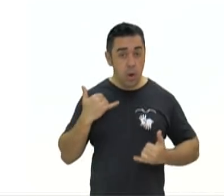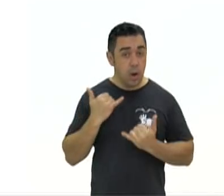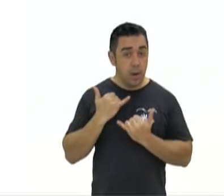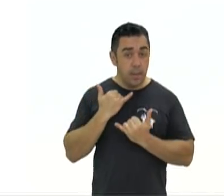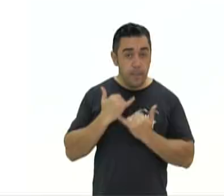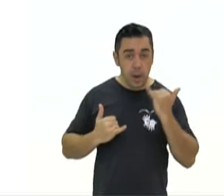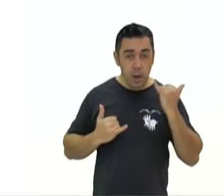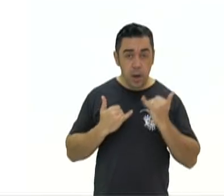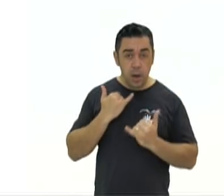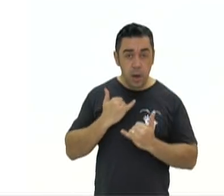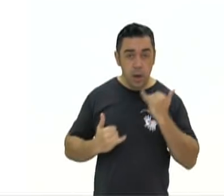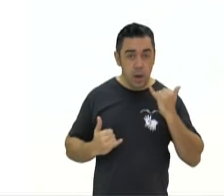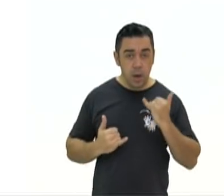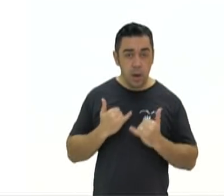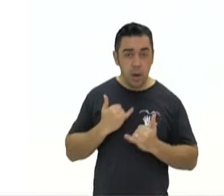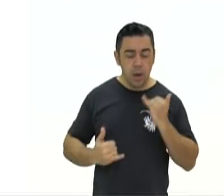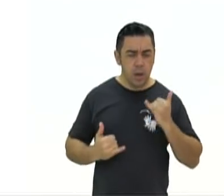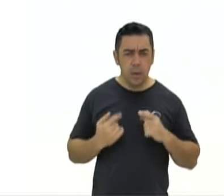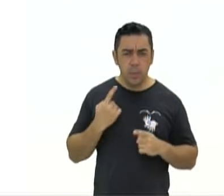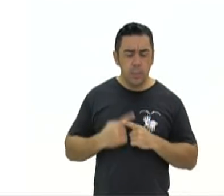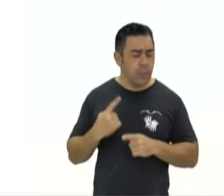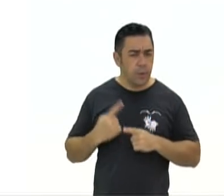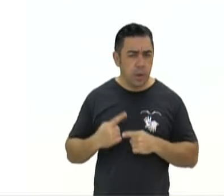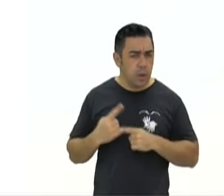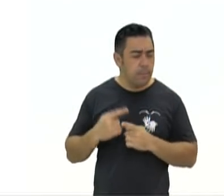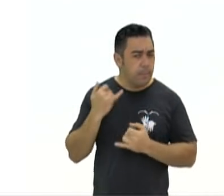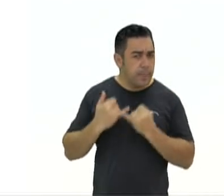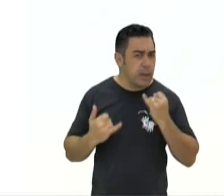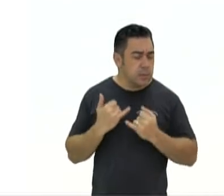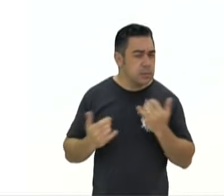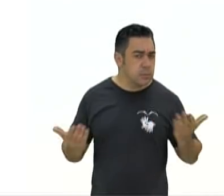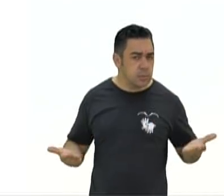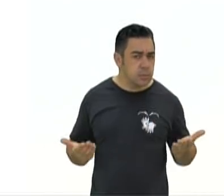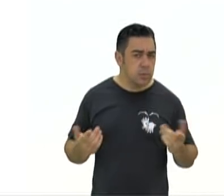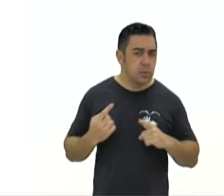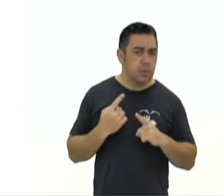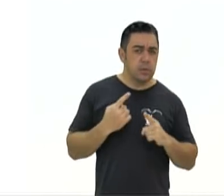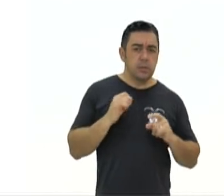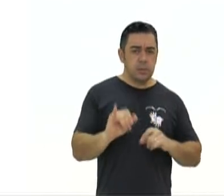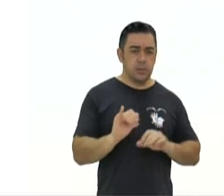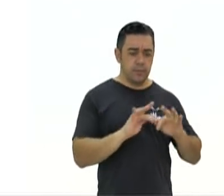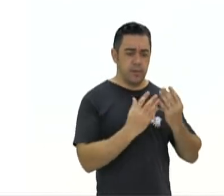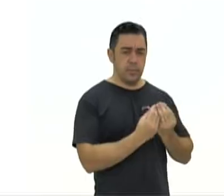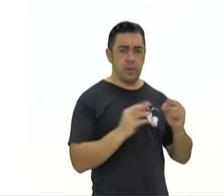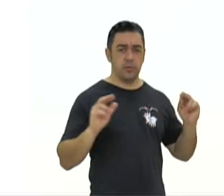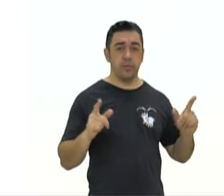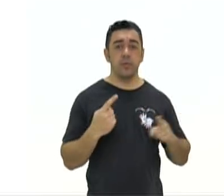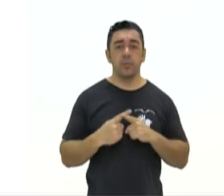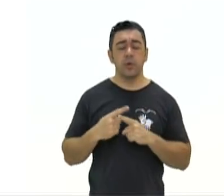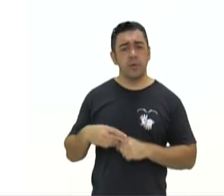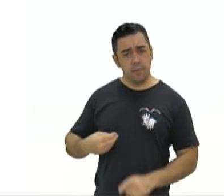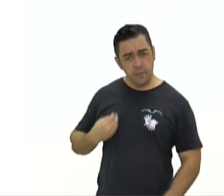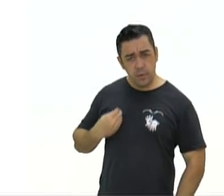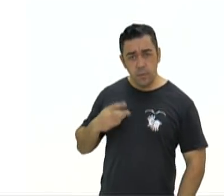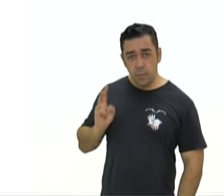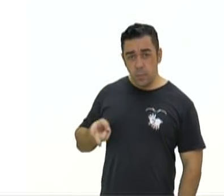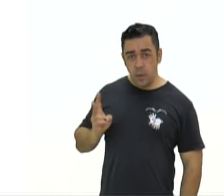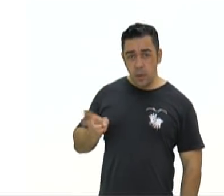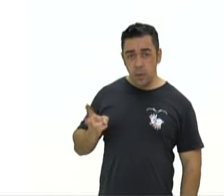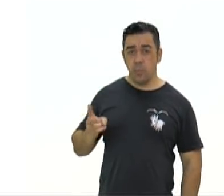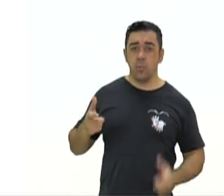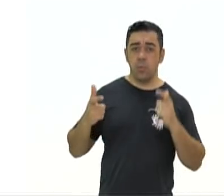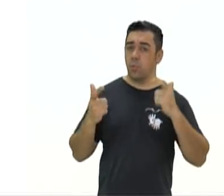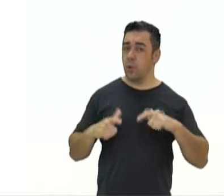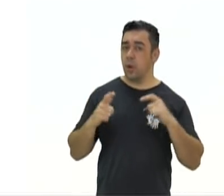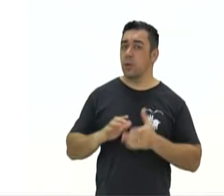parentesco deles está lá longe. Por que eles ficaram parecidos, então? Porque eles vivem em ambientes semelhantes. Ou viviam, no